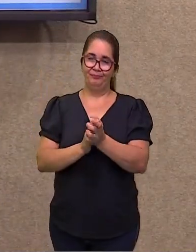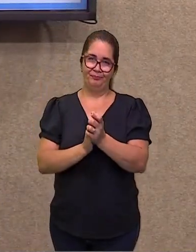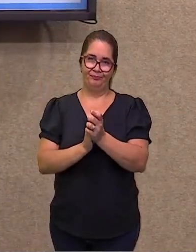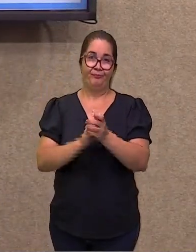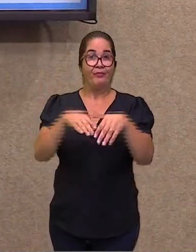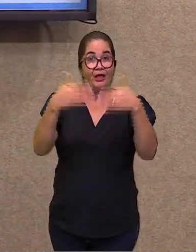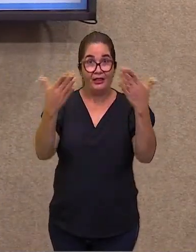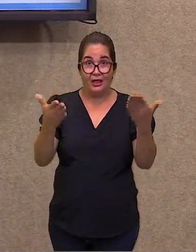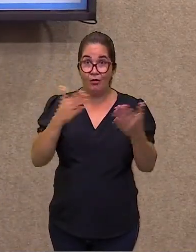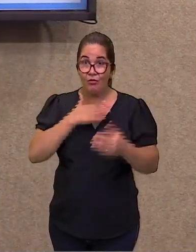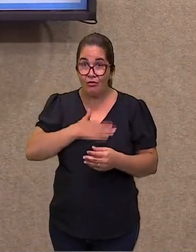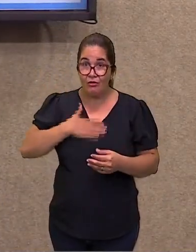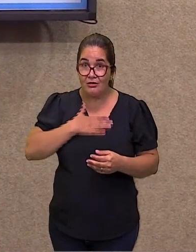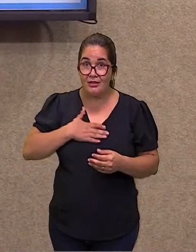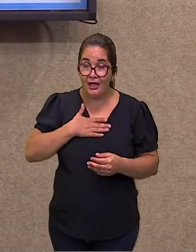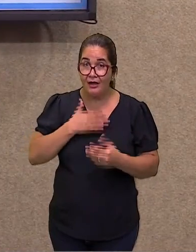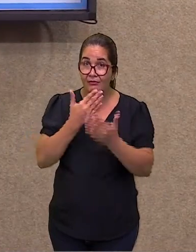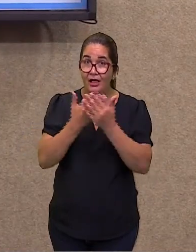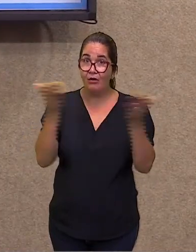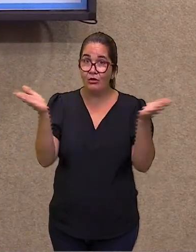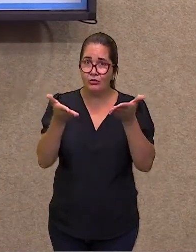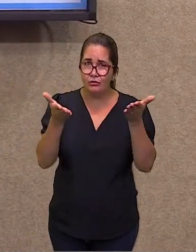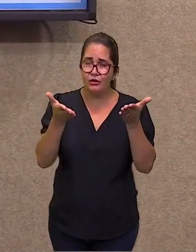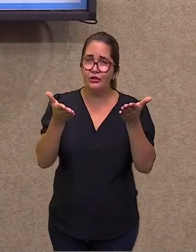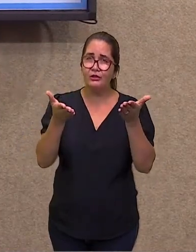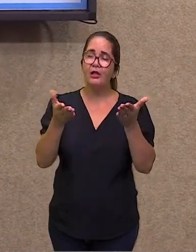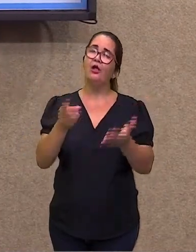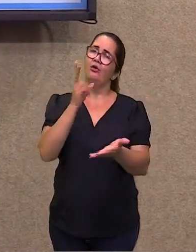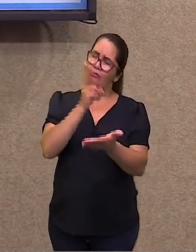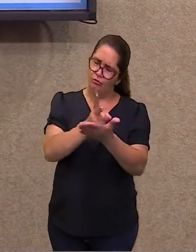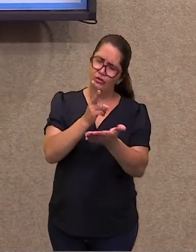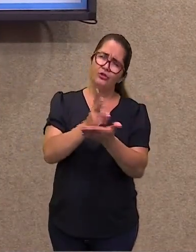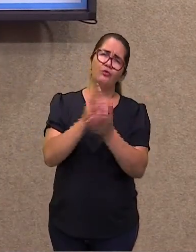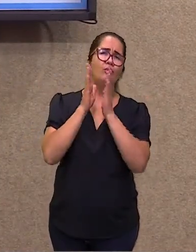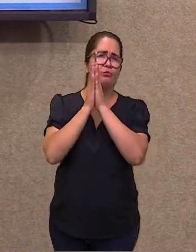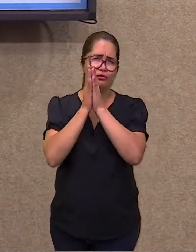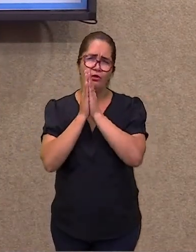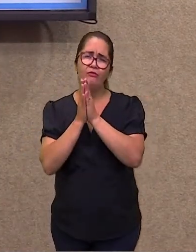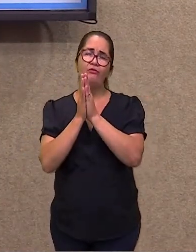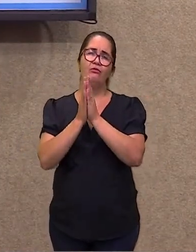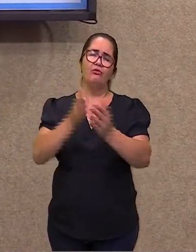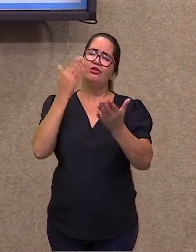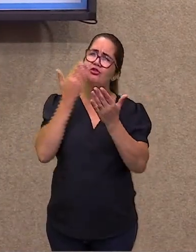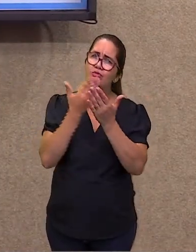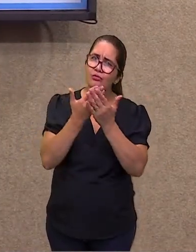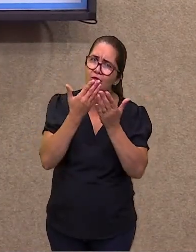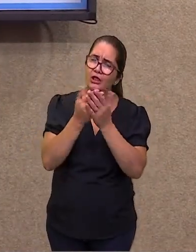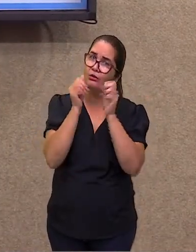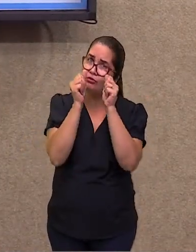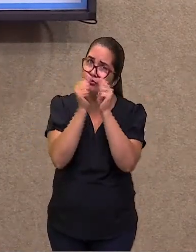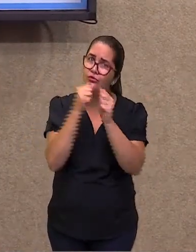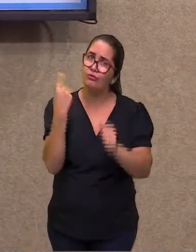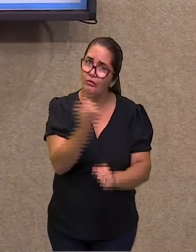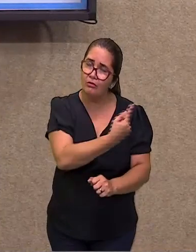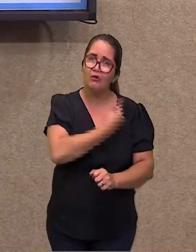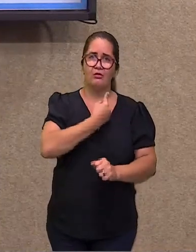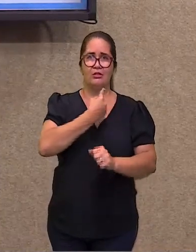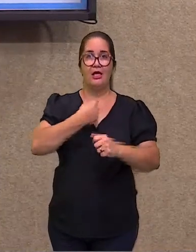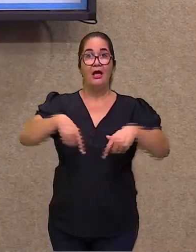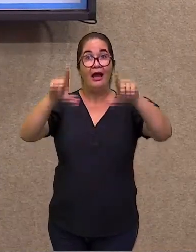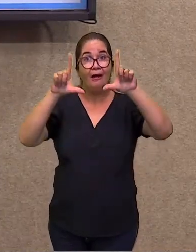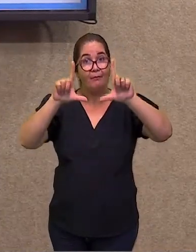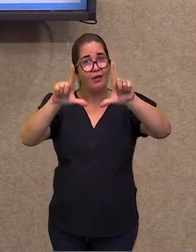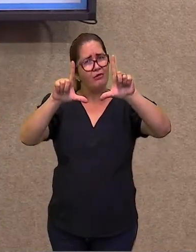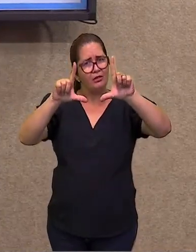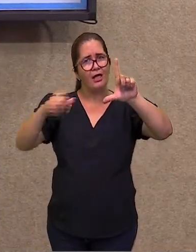pedir a vocês que continuem estudando com a gente, que continue acessando a nossa plataforma de atividades, SMED-GV.